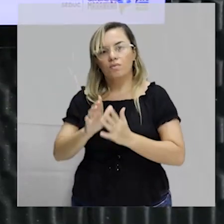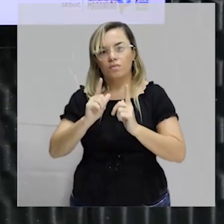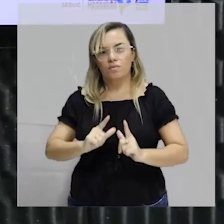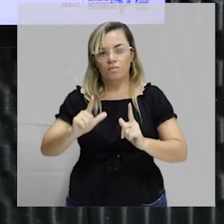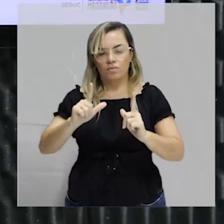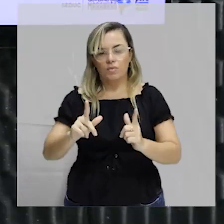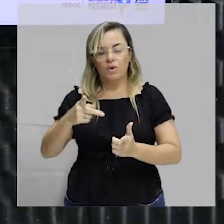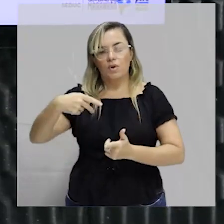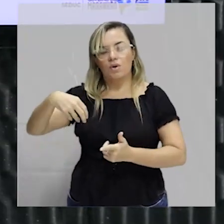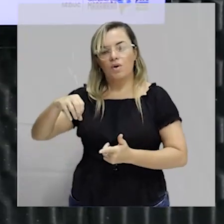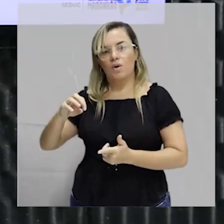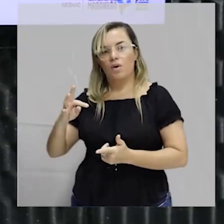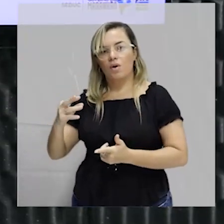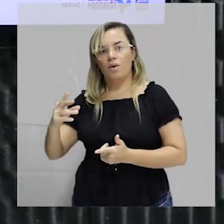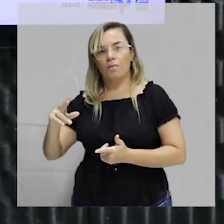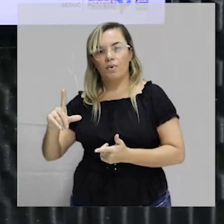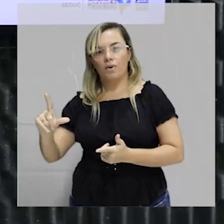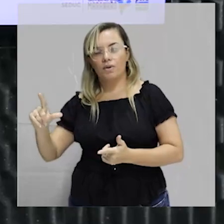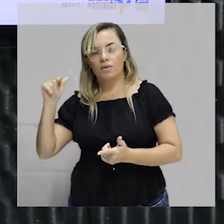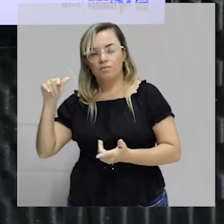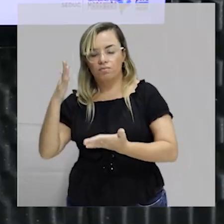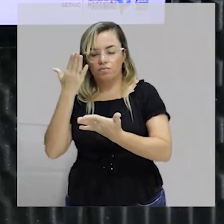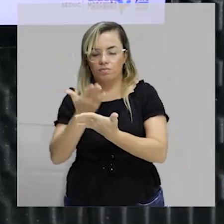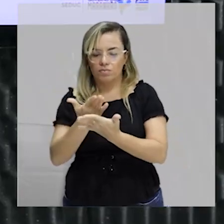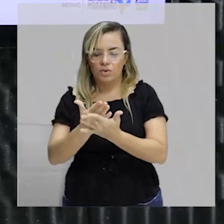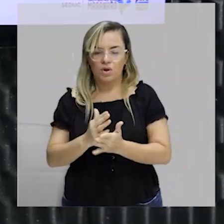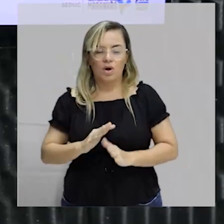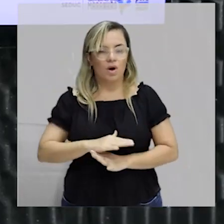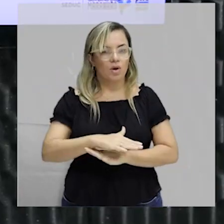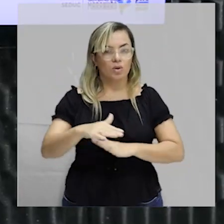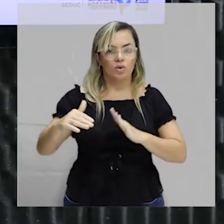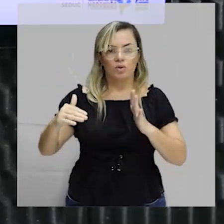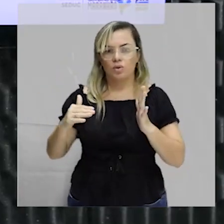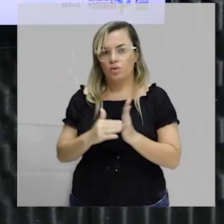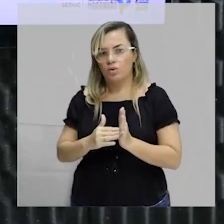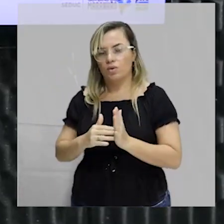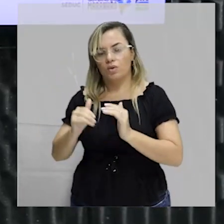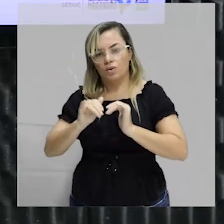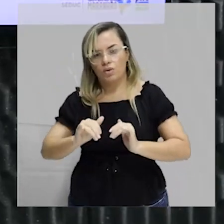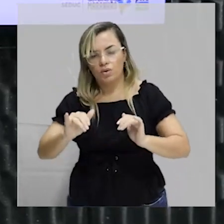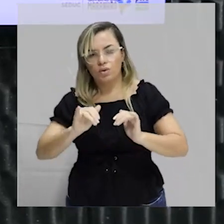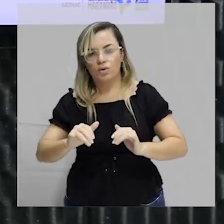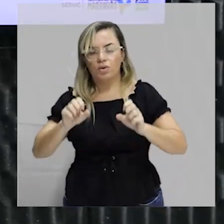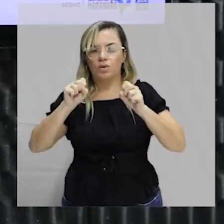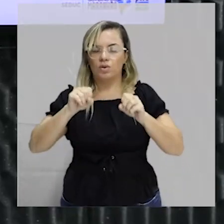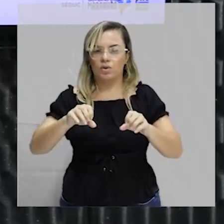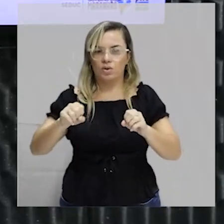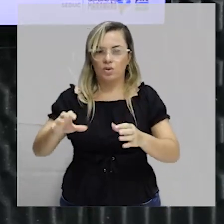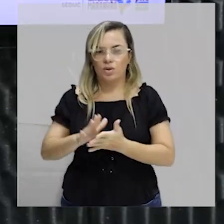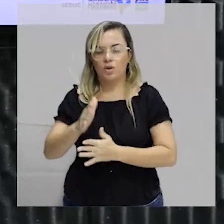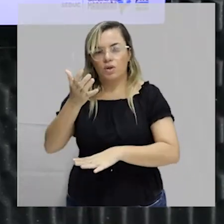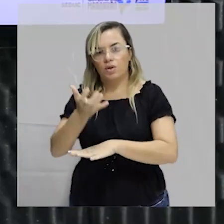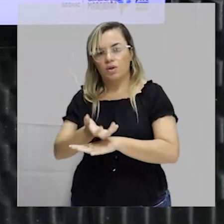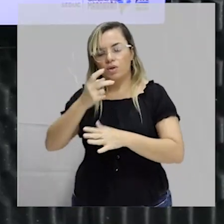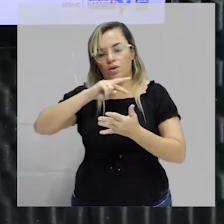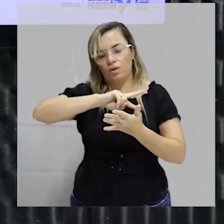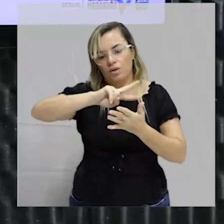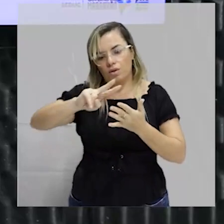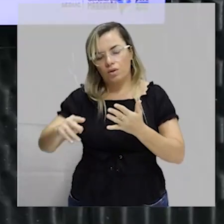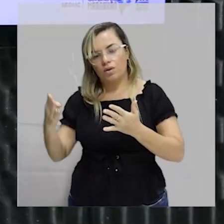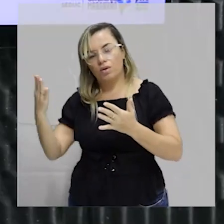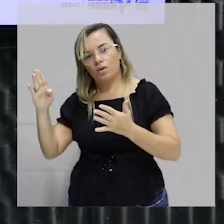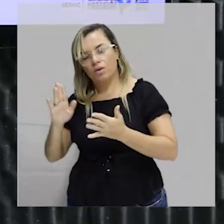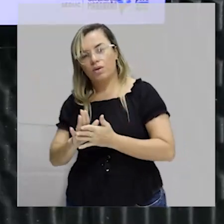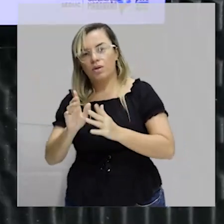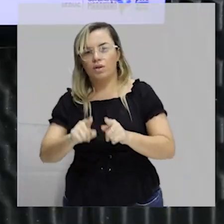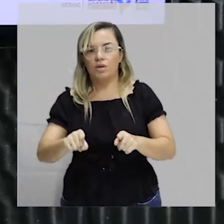tem acesso a todas as aulas, tanto as de biologia como de outras disciplinas, e você também tem acesso a materiais